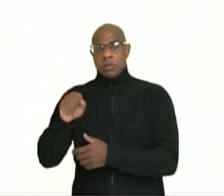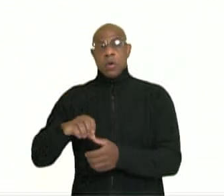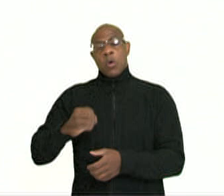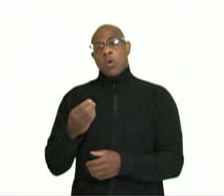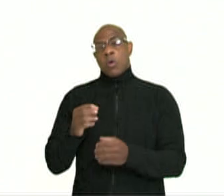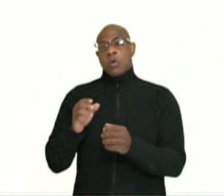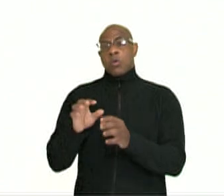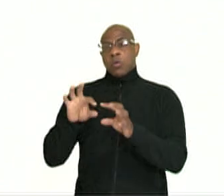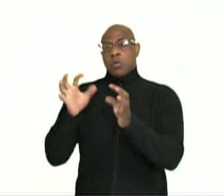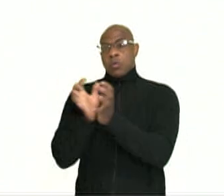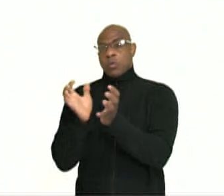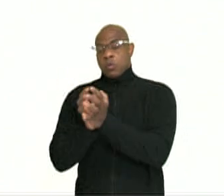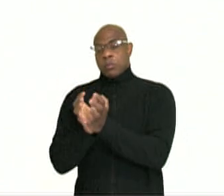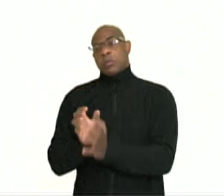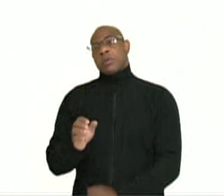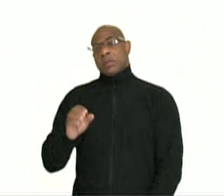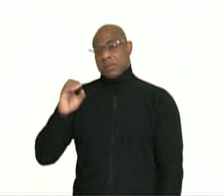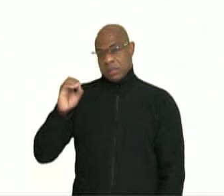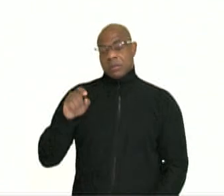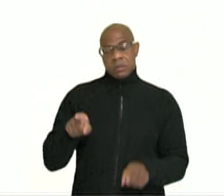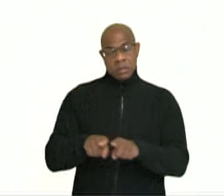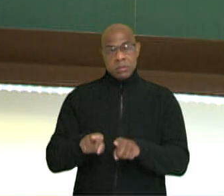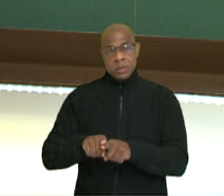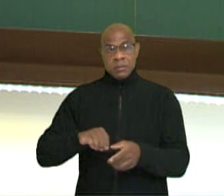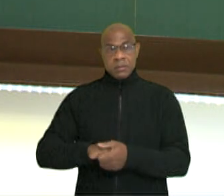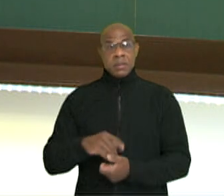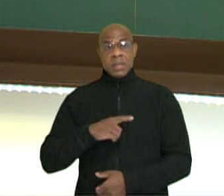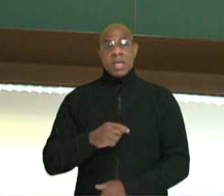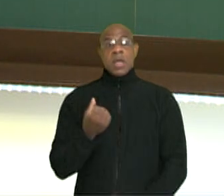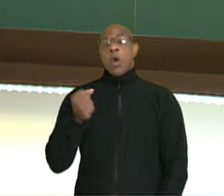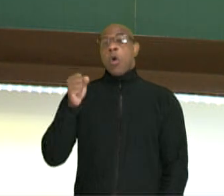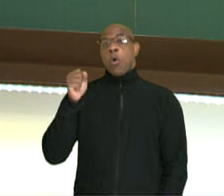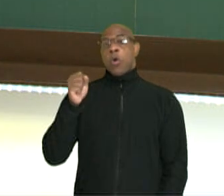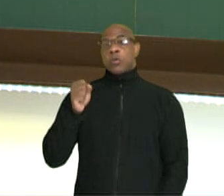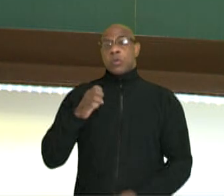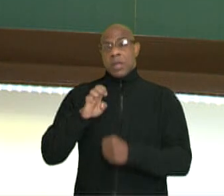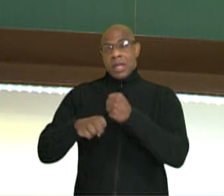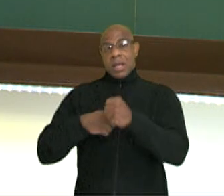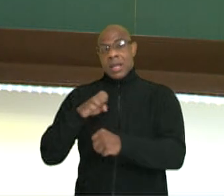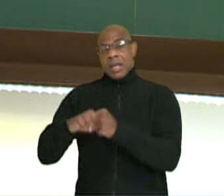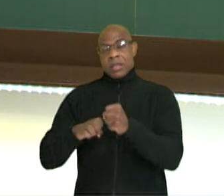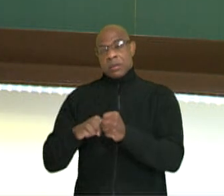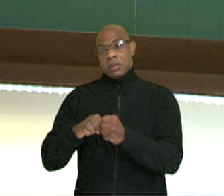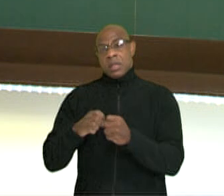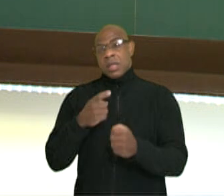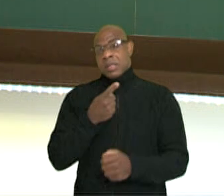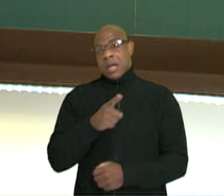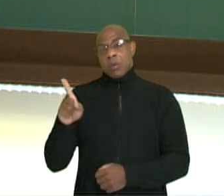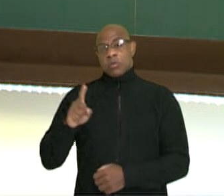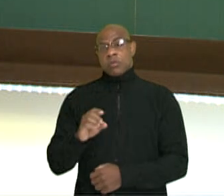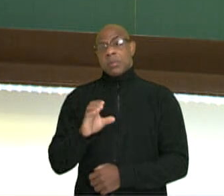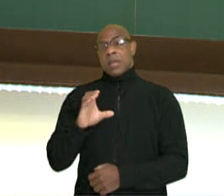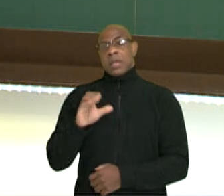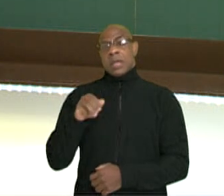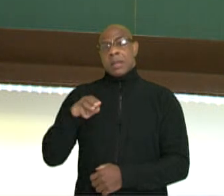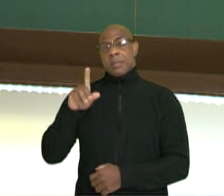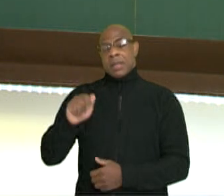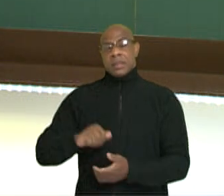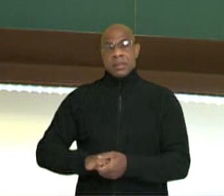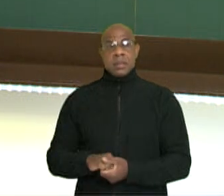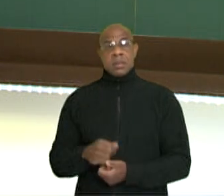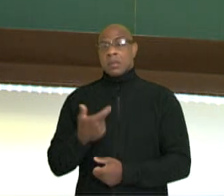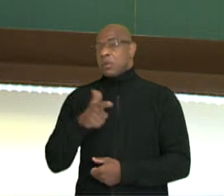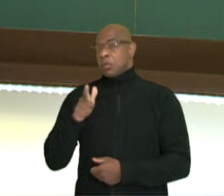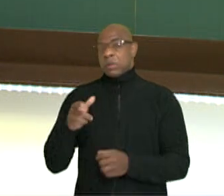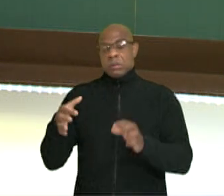0, porque eles têm 8 elétrons na última camada, essa é a estabilidade dos gases nobres, eles quase não fazem ligações químicas